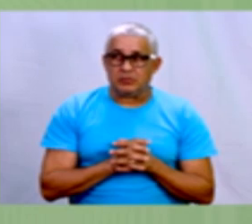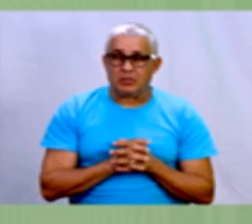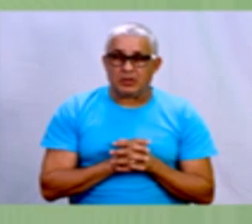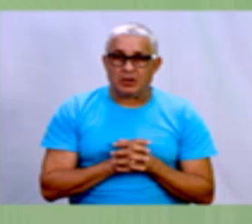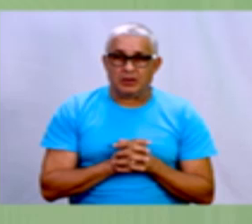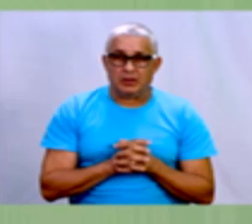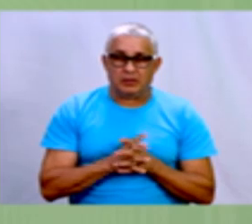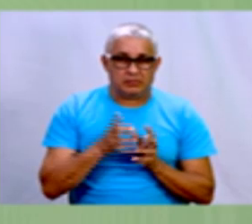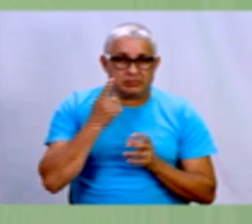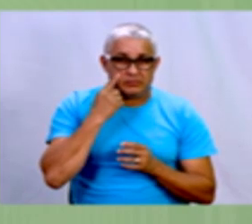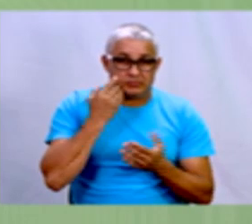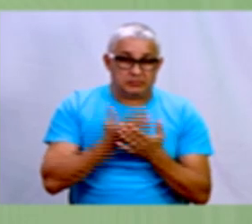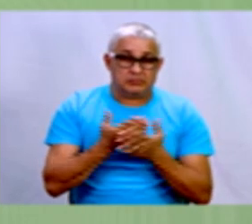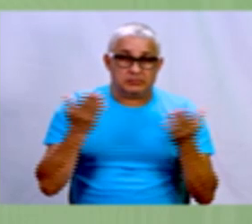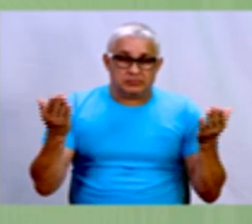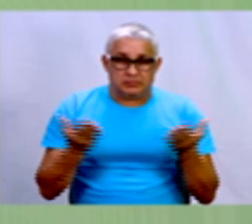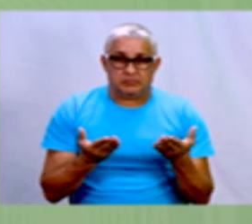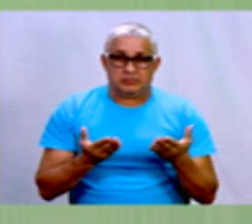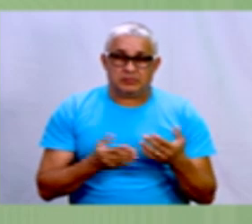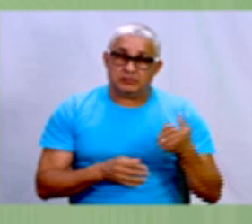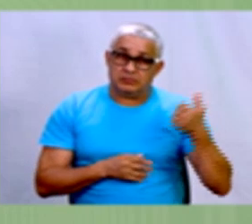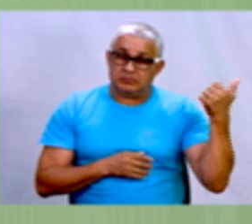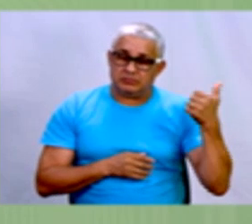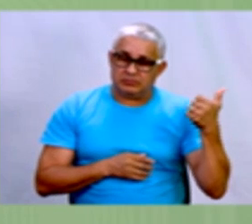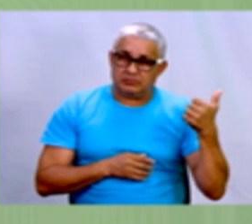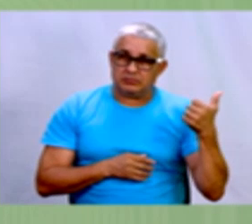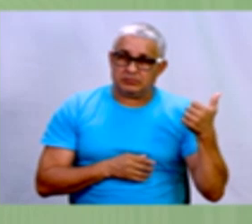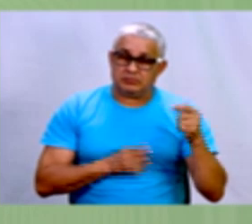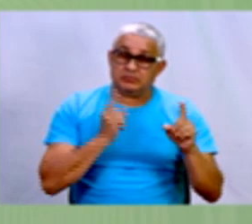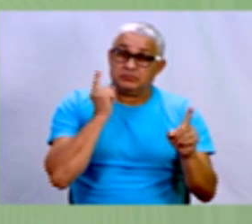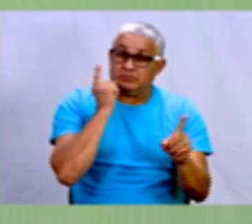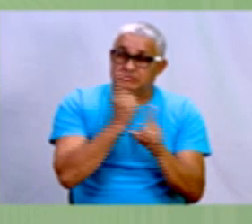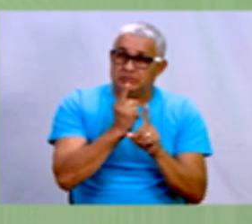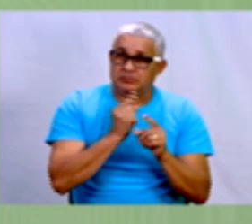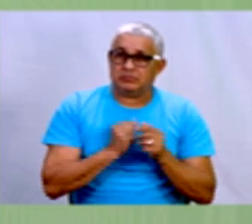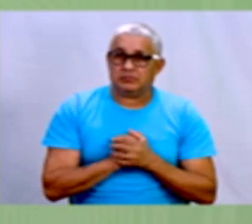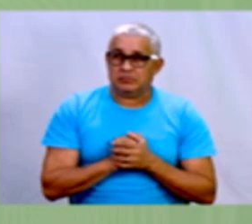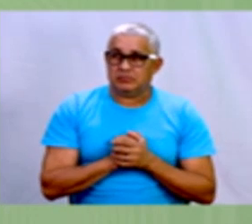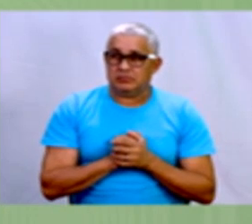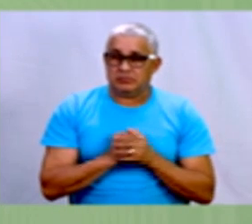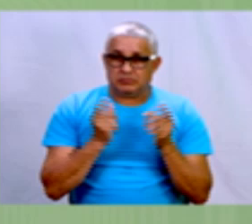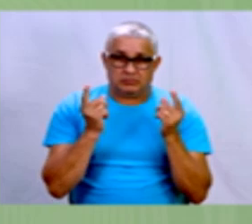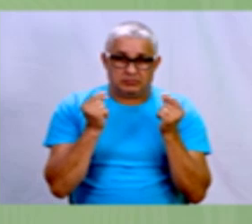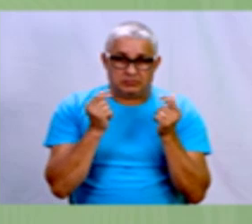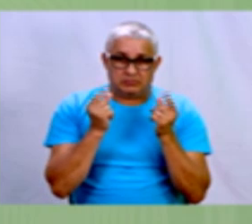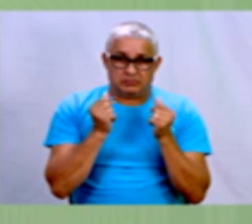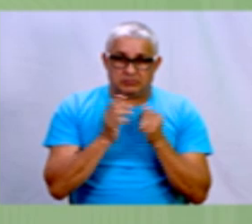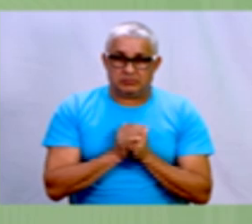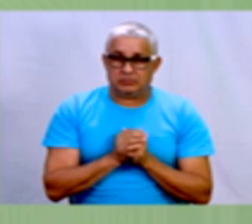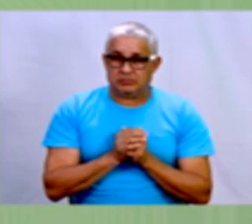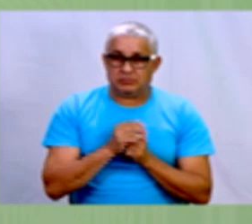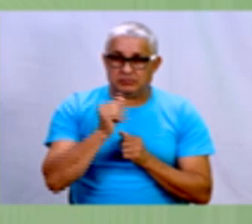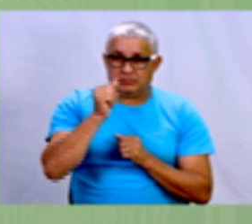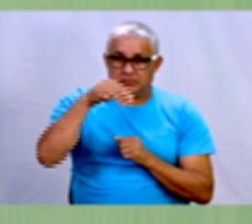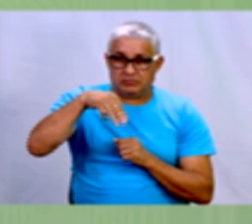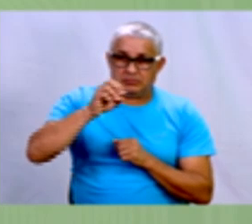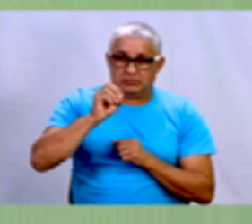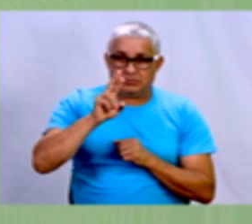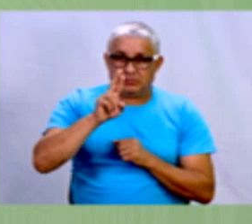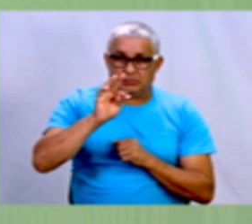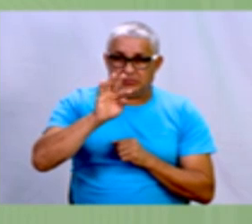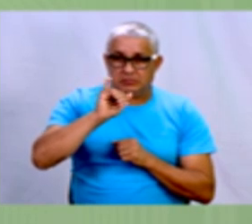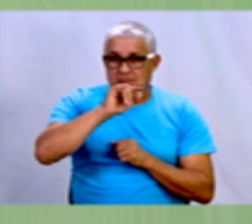vimos na aula de hoje. Primeiro, a gente vai descobrir o valor da amortização, tá? Ó,